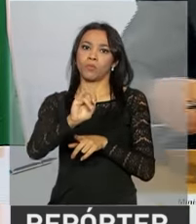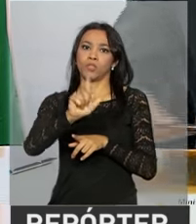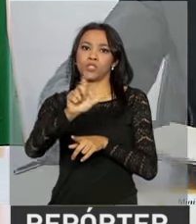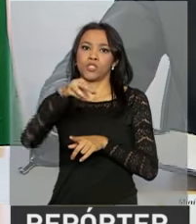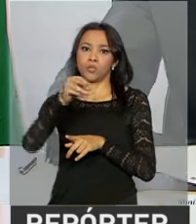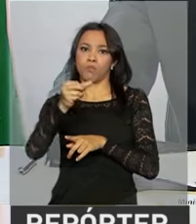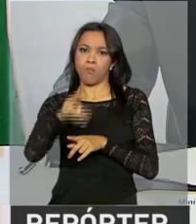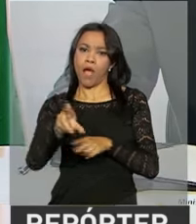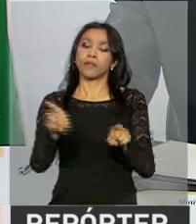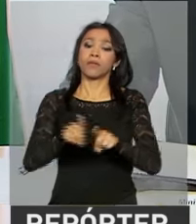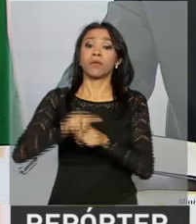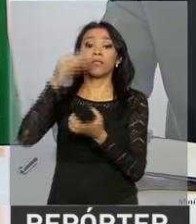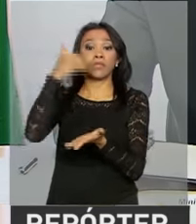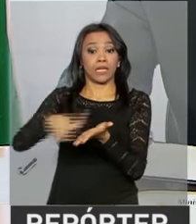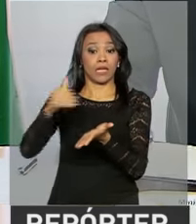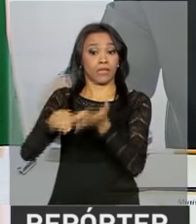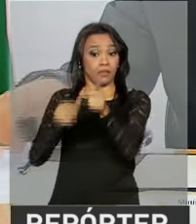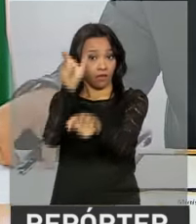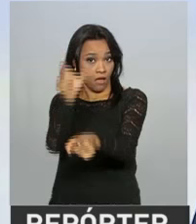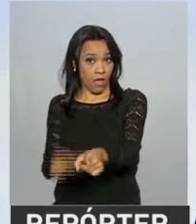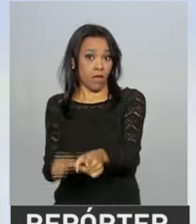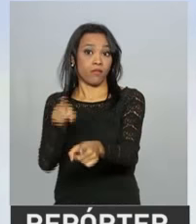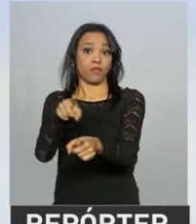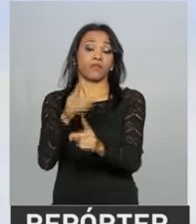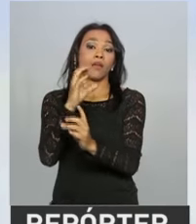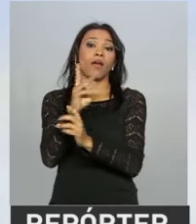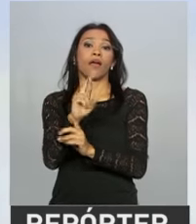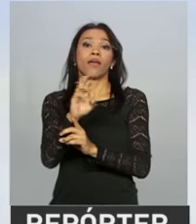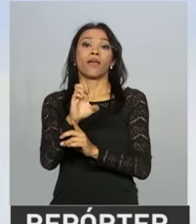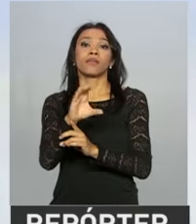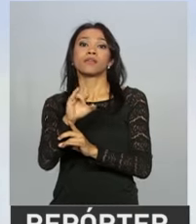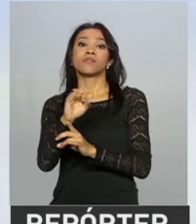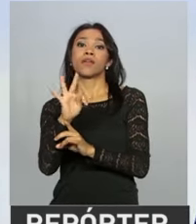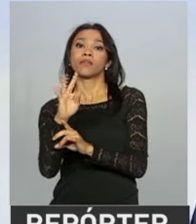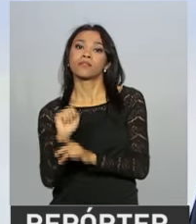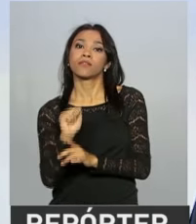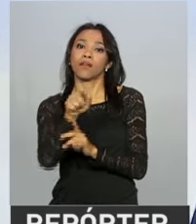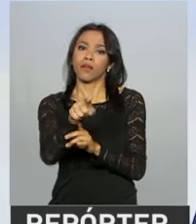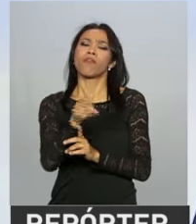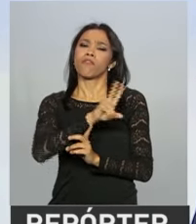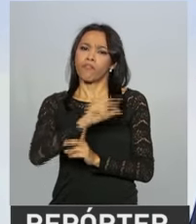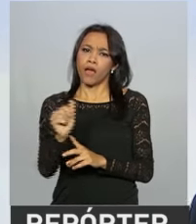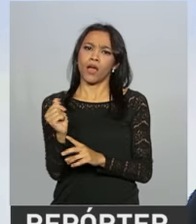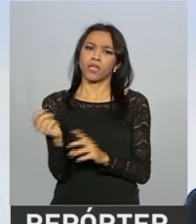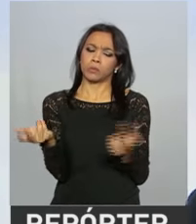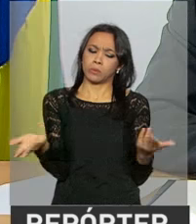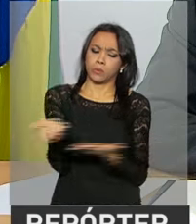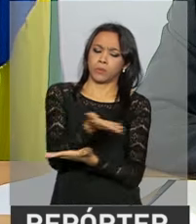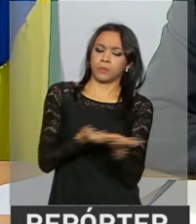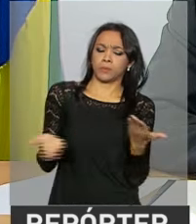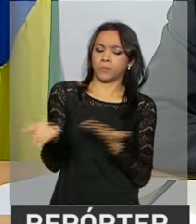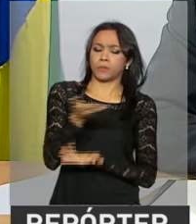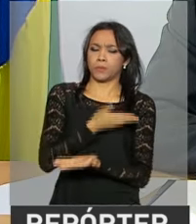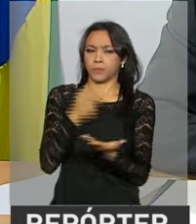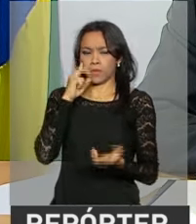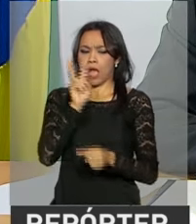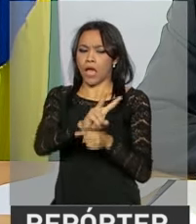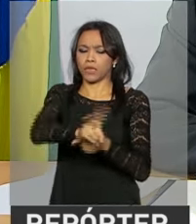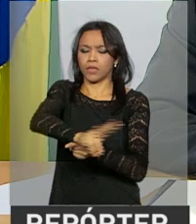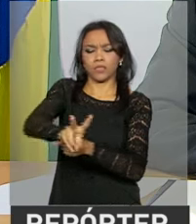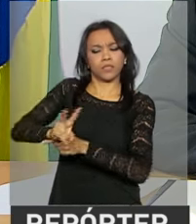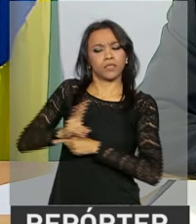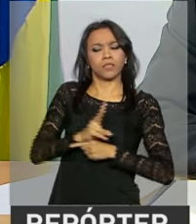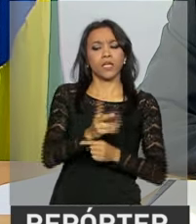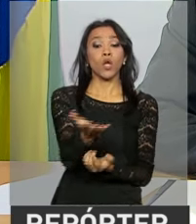secretário da Receita Federal Jorge Rachide vai permitir o apoio da receita nas atividades de análise da